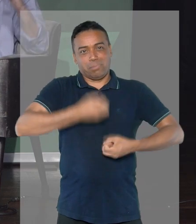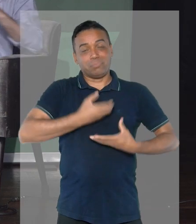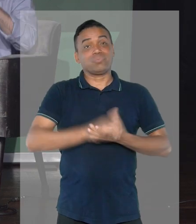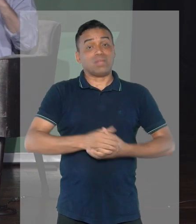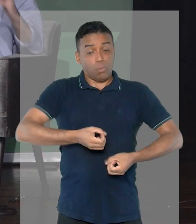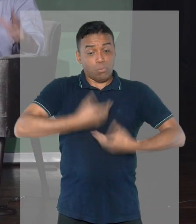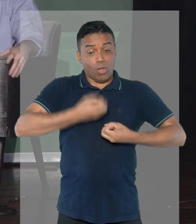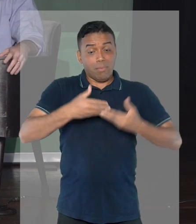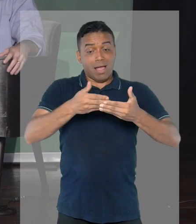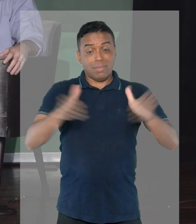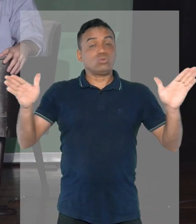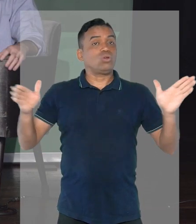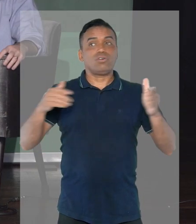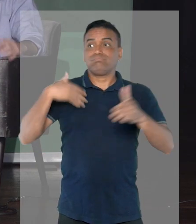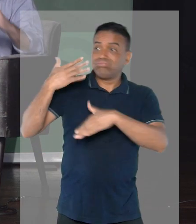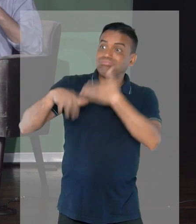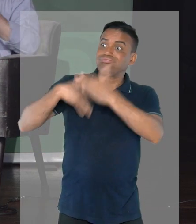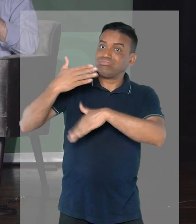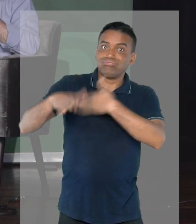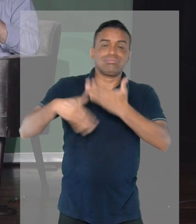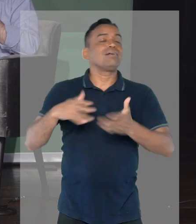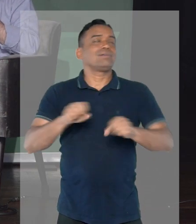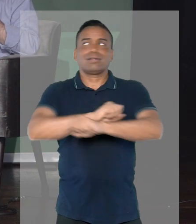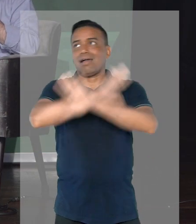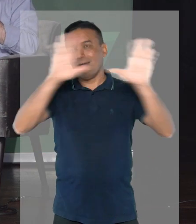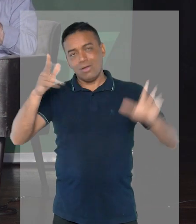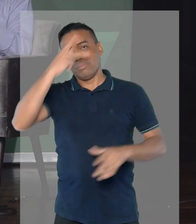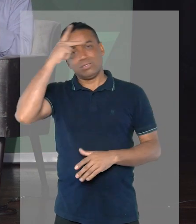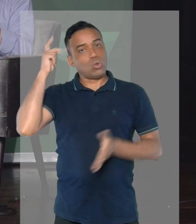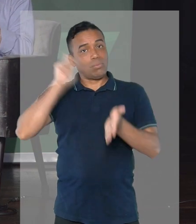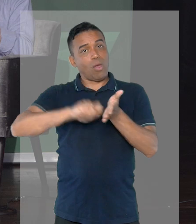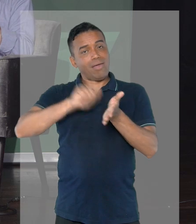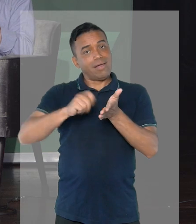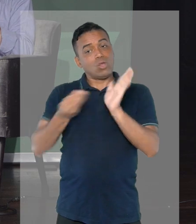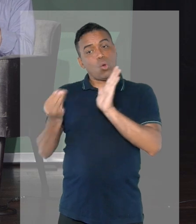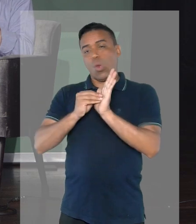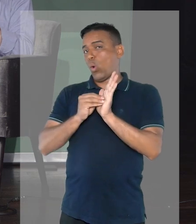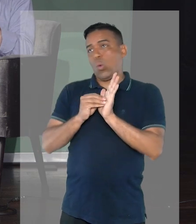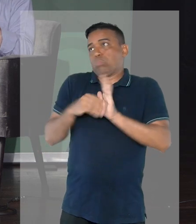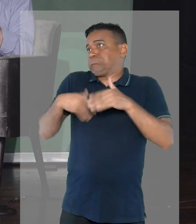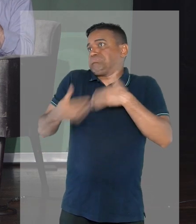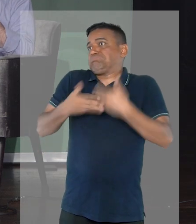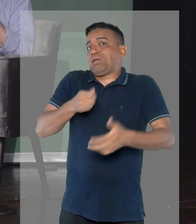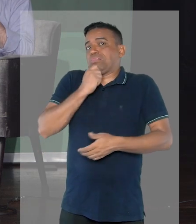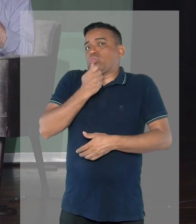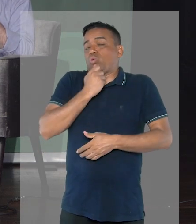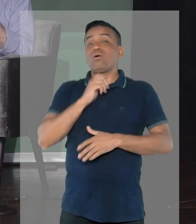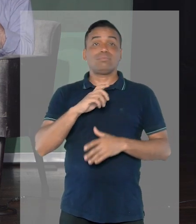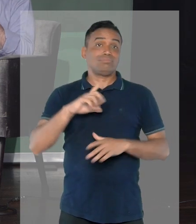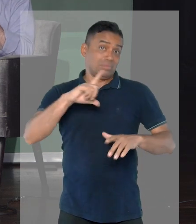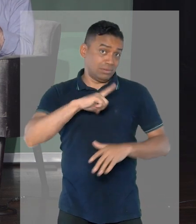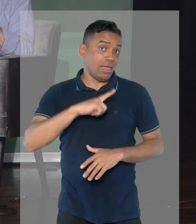Então, esse poema de abertura foi crescendo. Assim. Eu acho que, é claro que tem poeta que pode ter colocado isso lá por acaso. Né? Tem